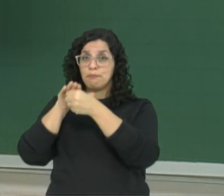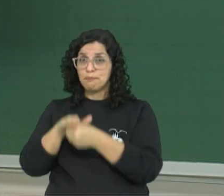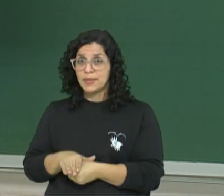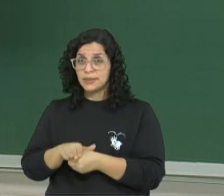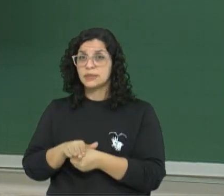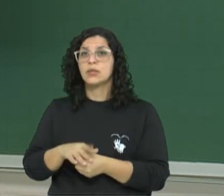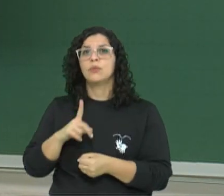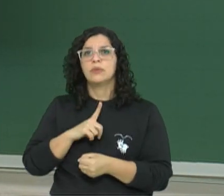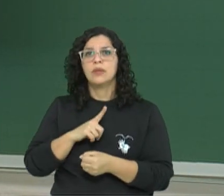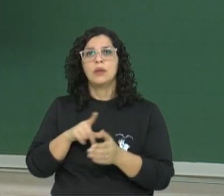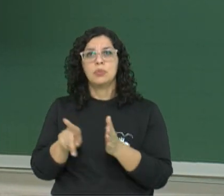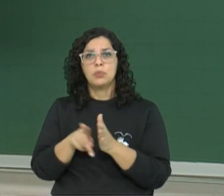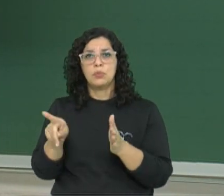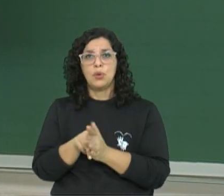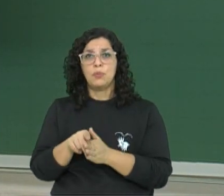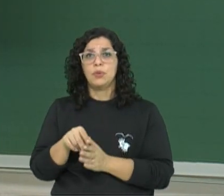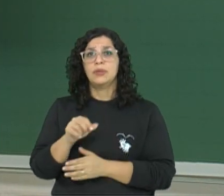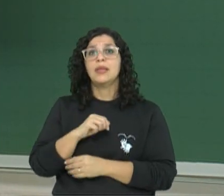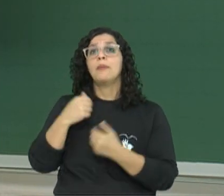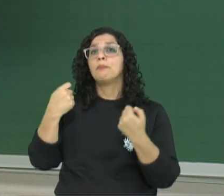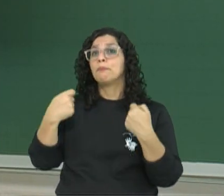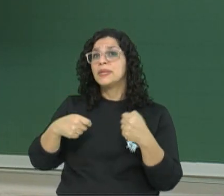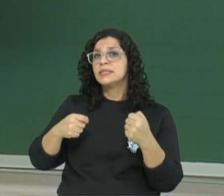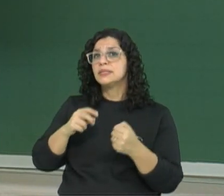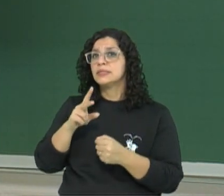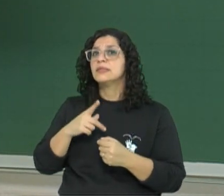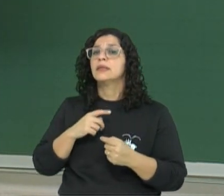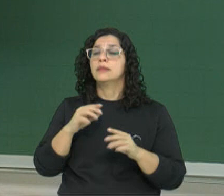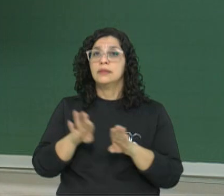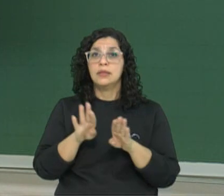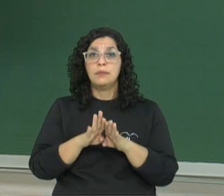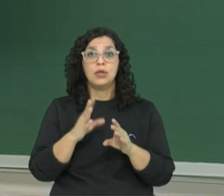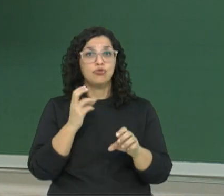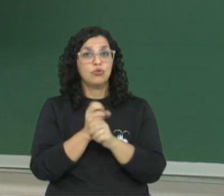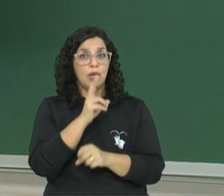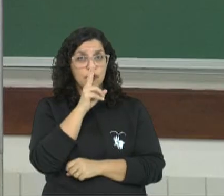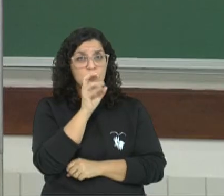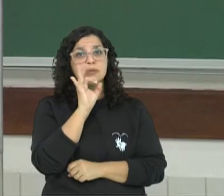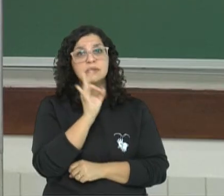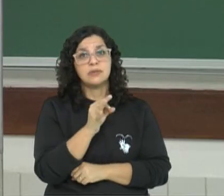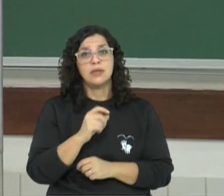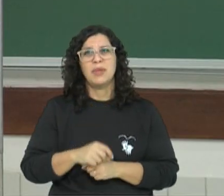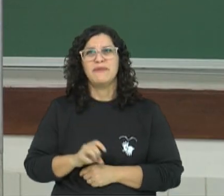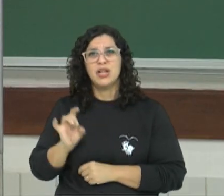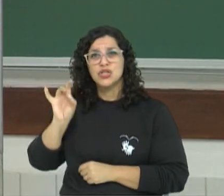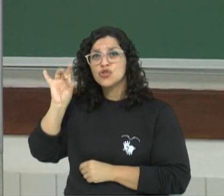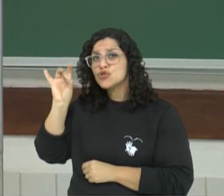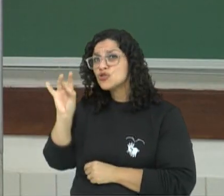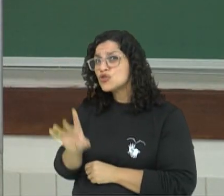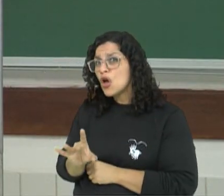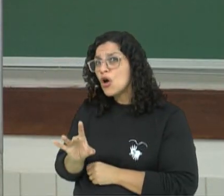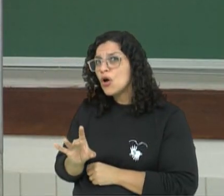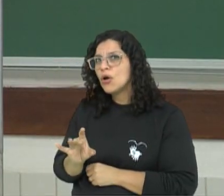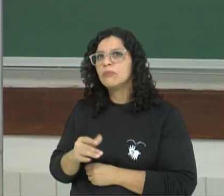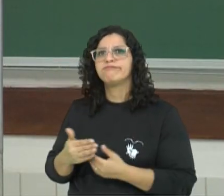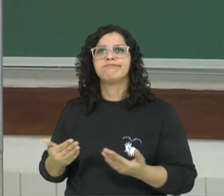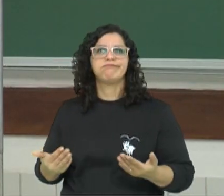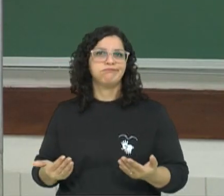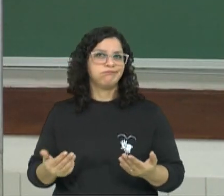exercida por uma força da superfície depende da intensidade da força, estaria certo. Mas como ele colocou esse